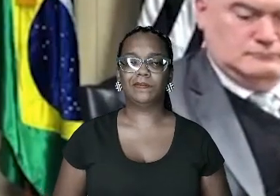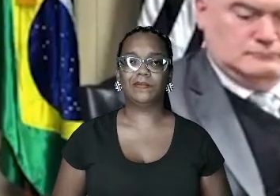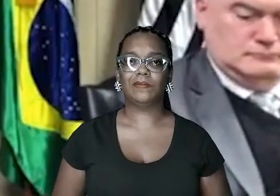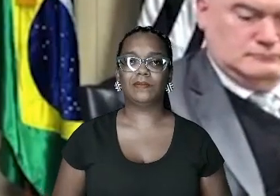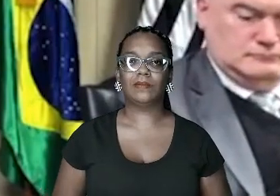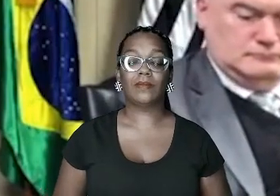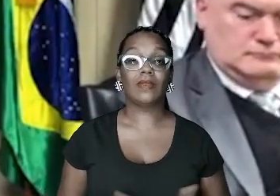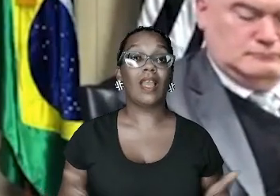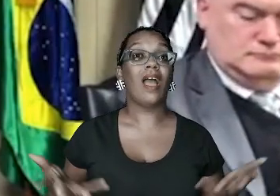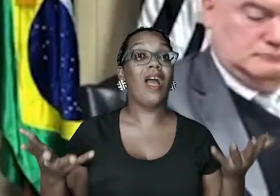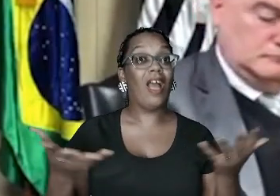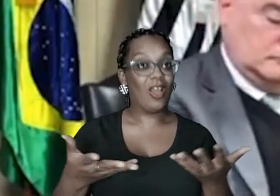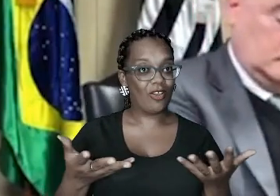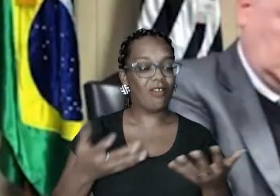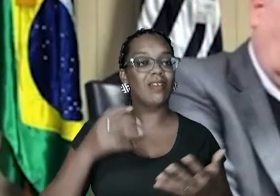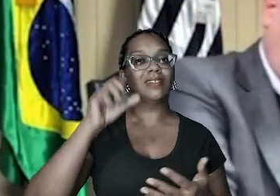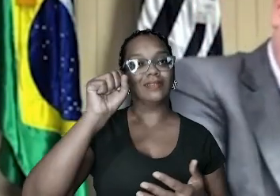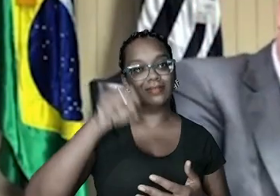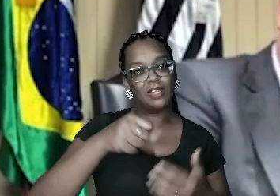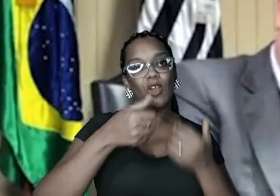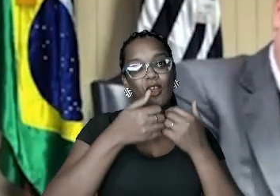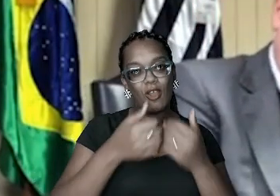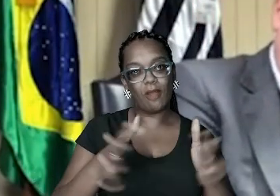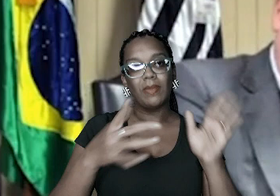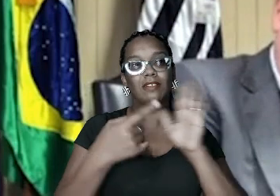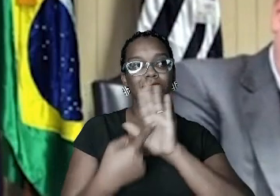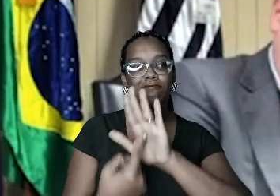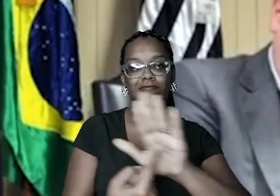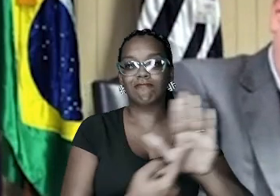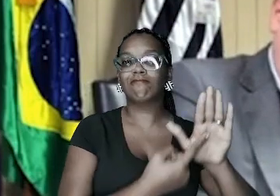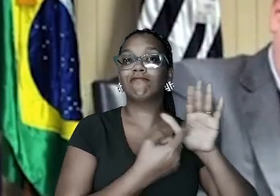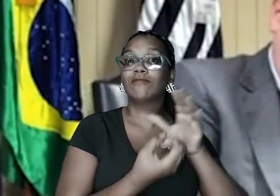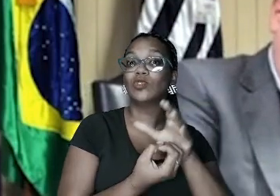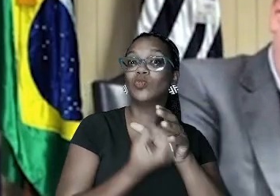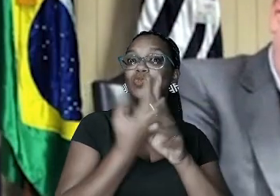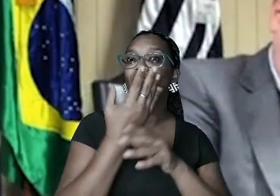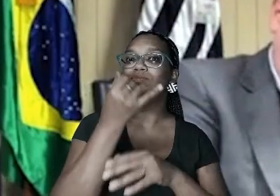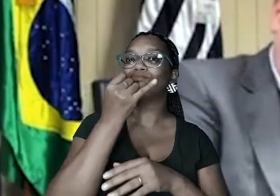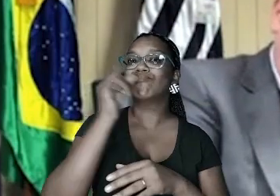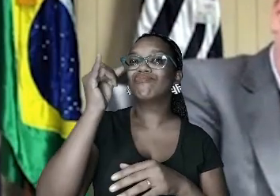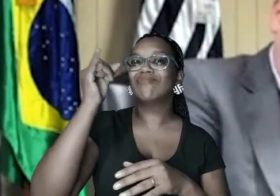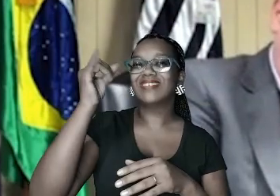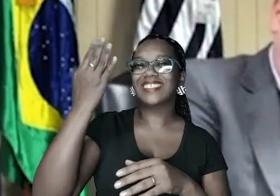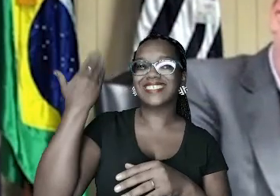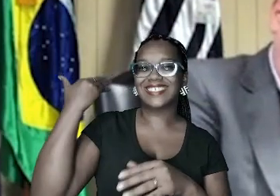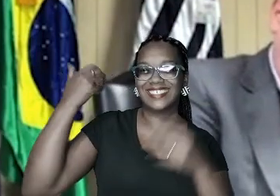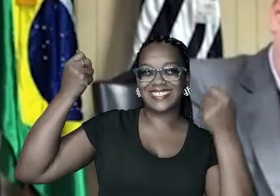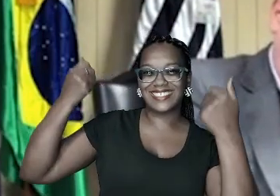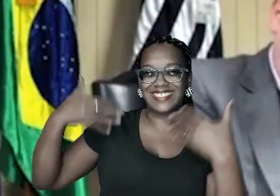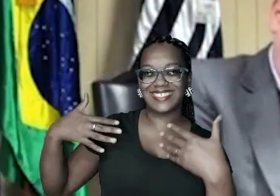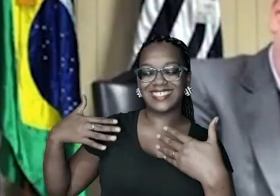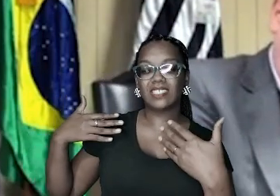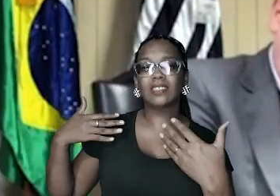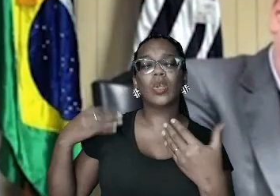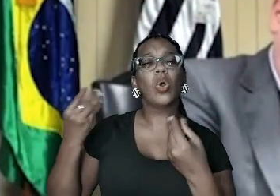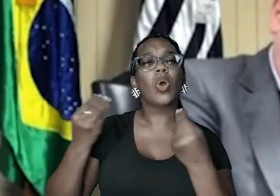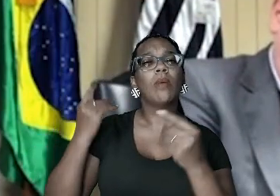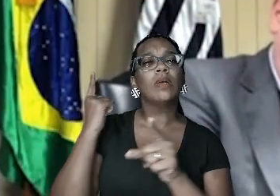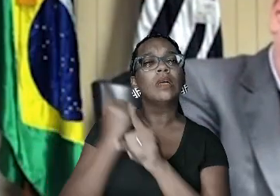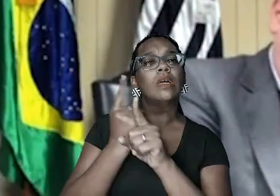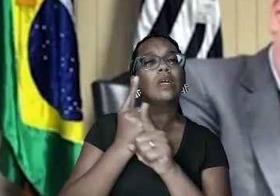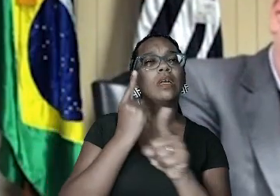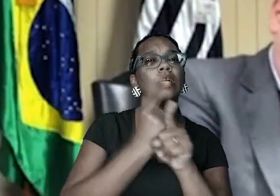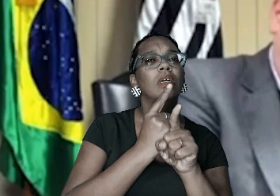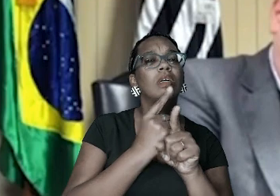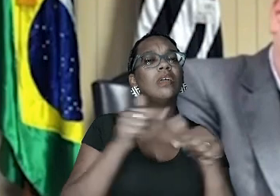como lidar com essa realidade e aqui sim começa a surgir paralelo com exemplo de